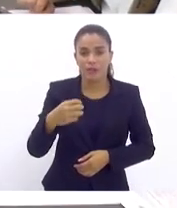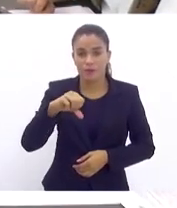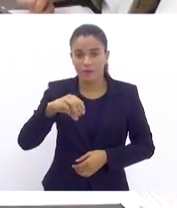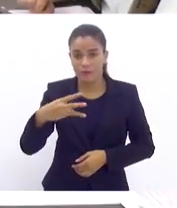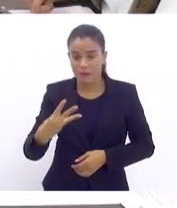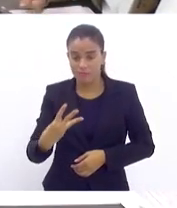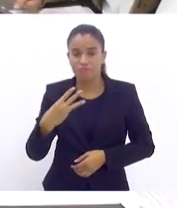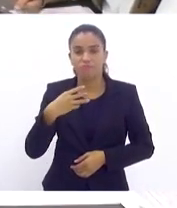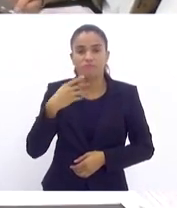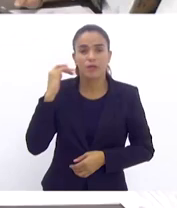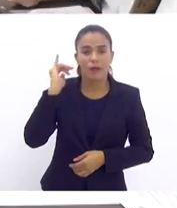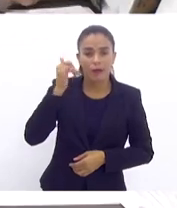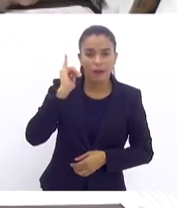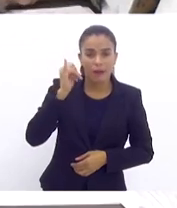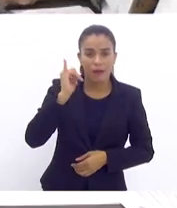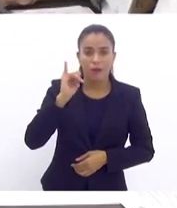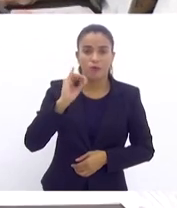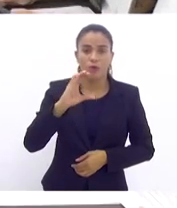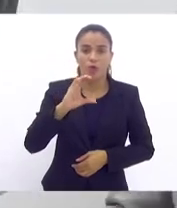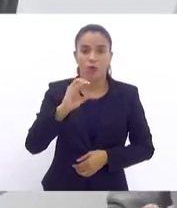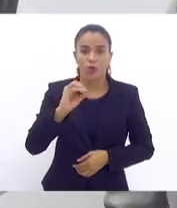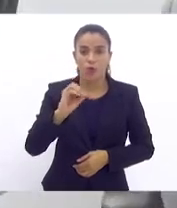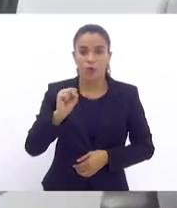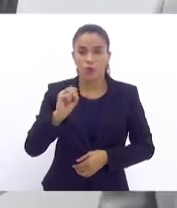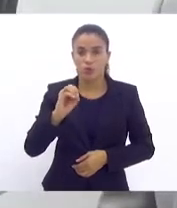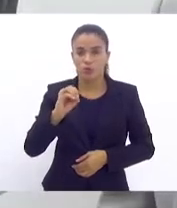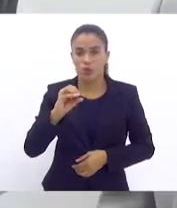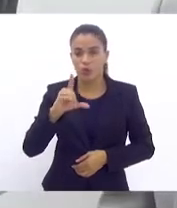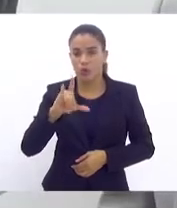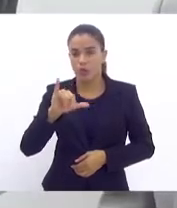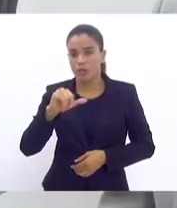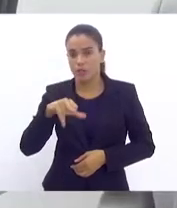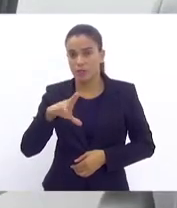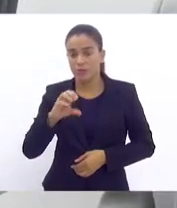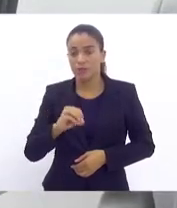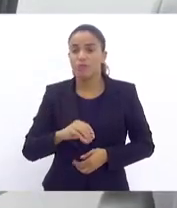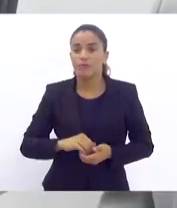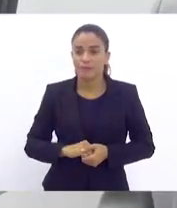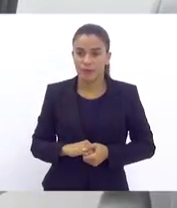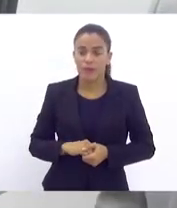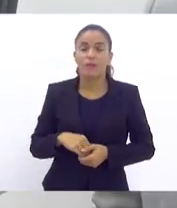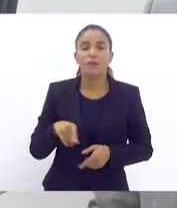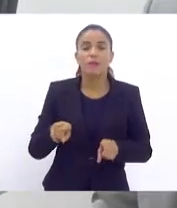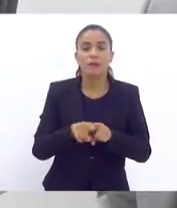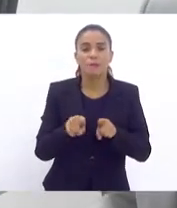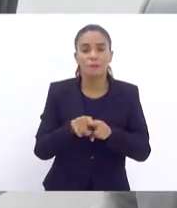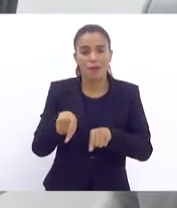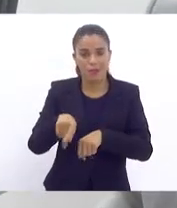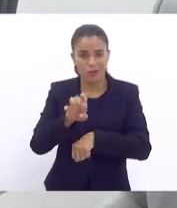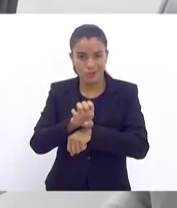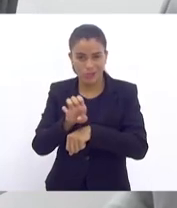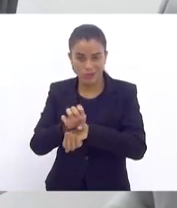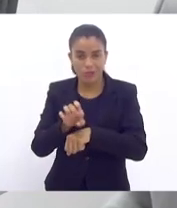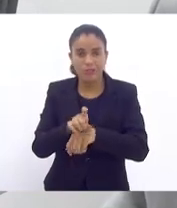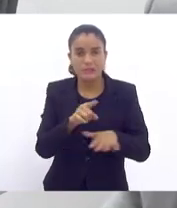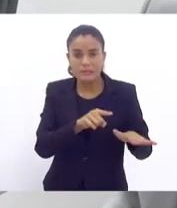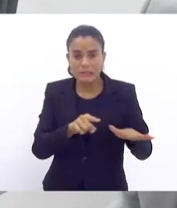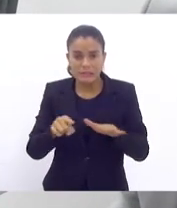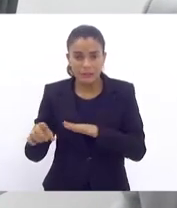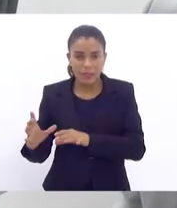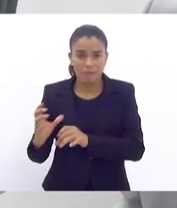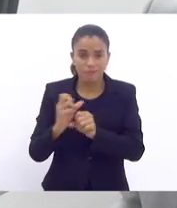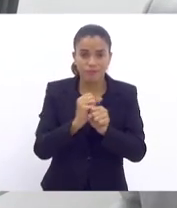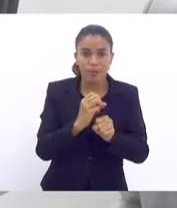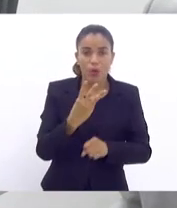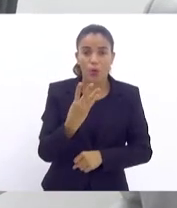de relatoria Deputado é um projeto autoria deputada danibal que estabelece no Rio de Janeiro a jornada semanal de trabalho de 40